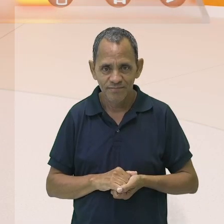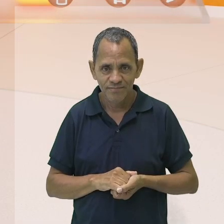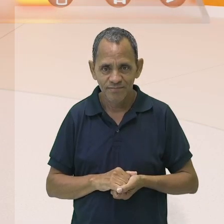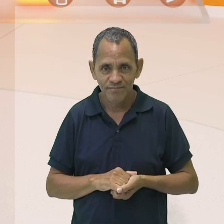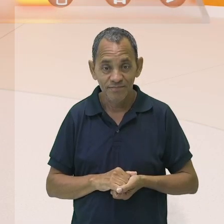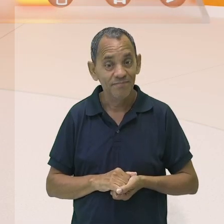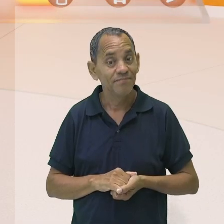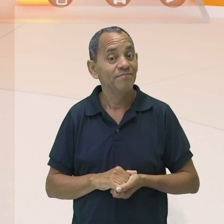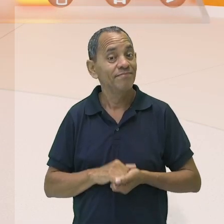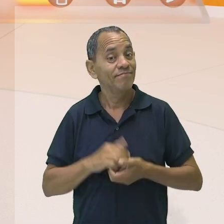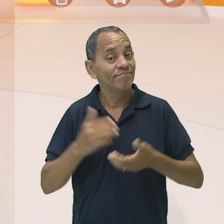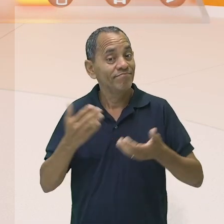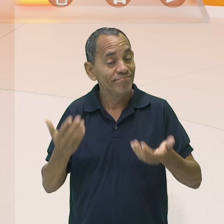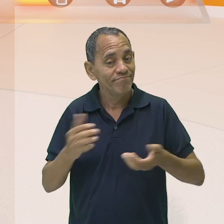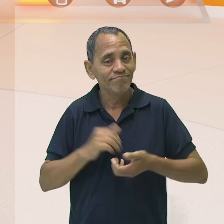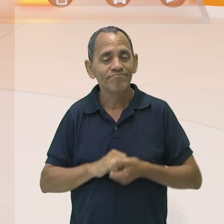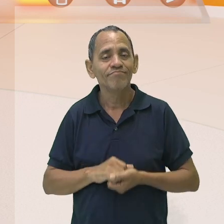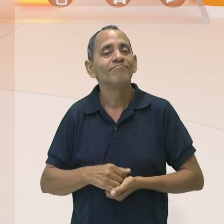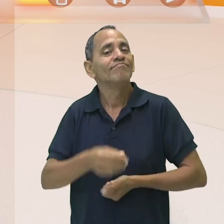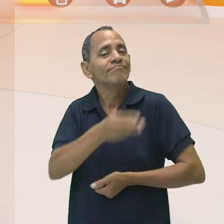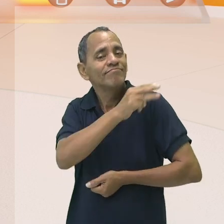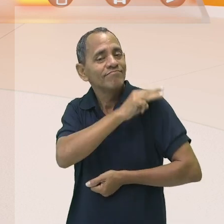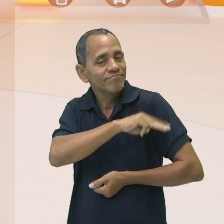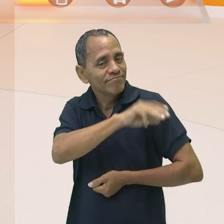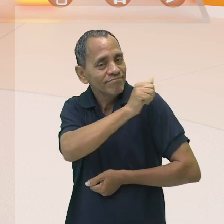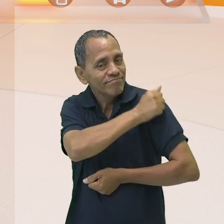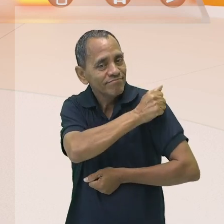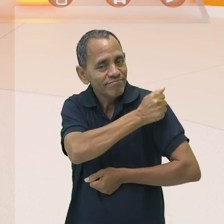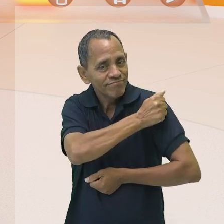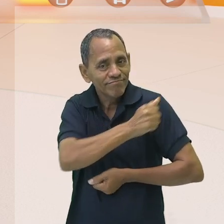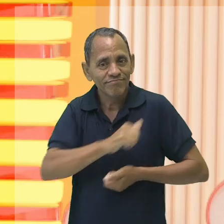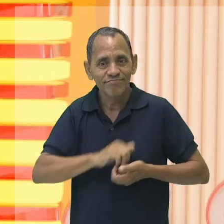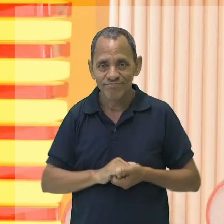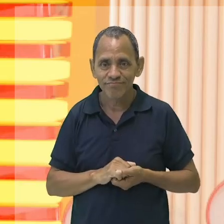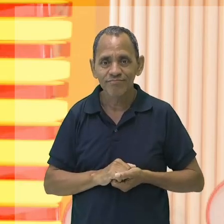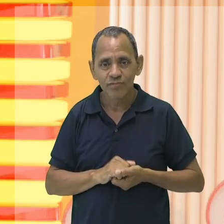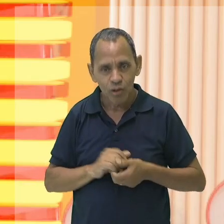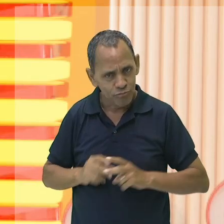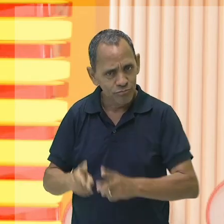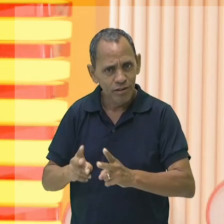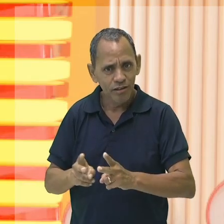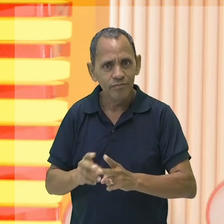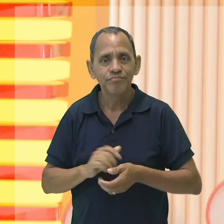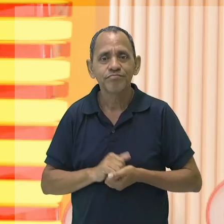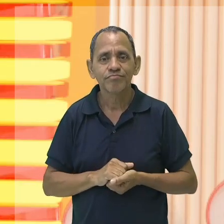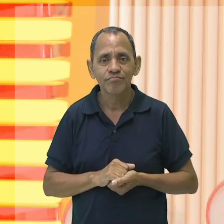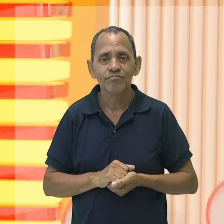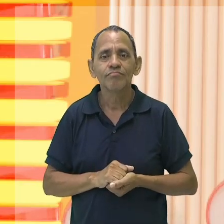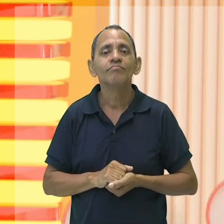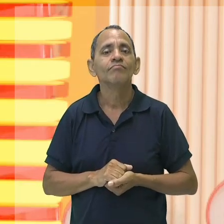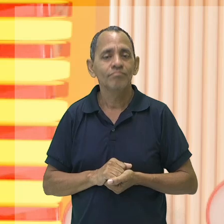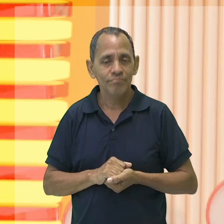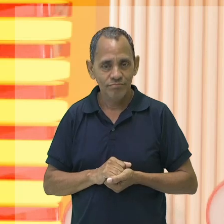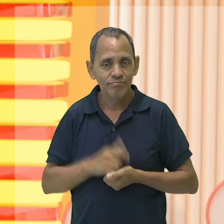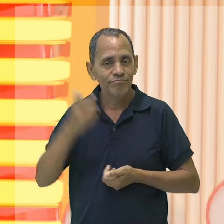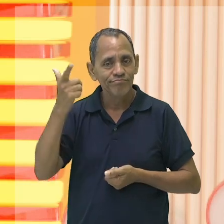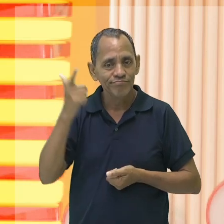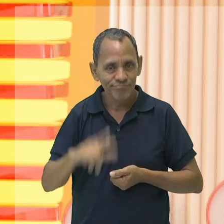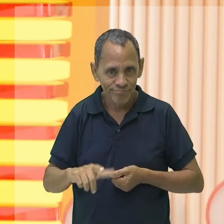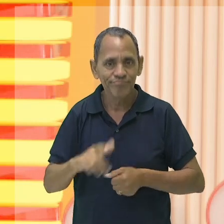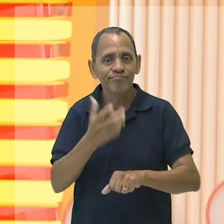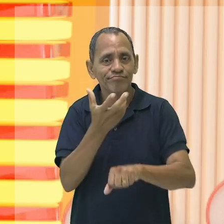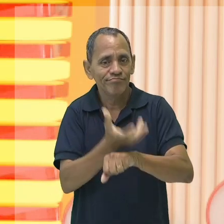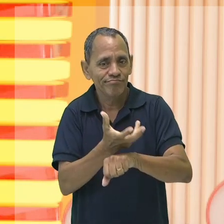E aí, pessoal da terceira série, vamos continuar? Vamos continuar, né? Que tal? Que tal continuar? Sejam todos bem-vindos. Essa é mais uma aula de geografia. Eu sou o